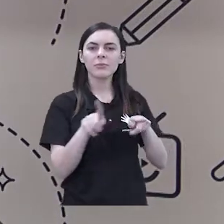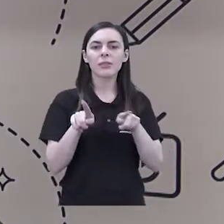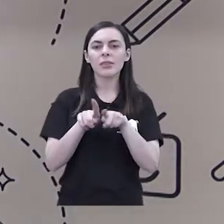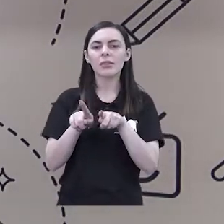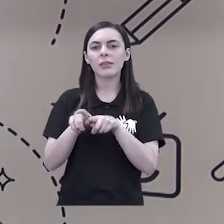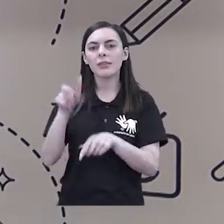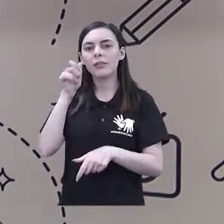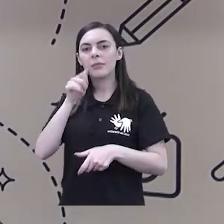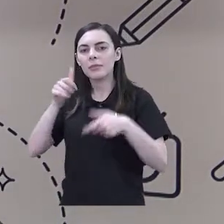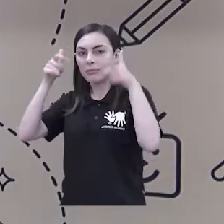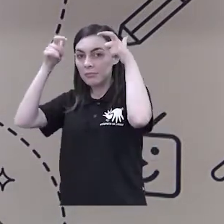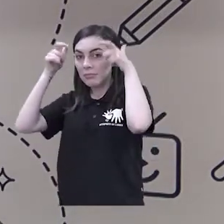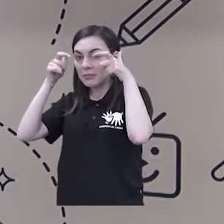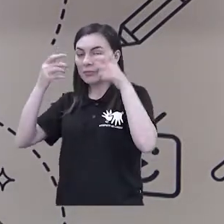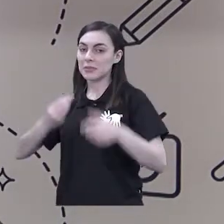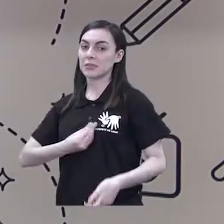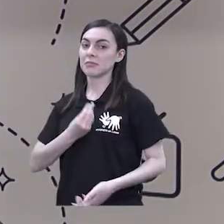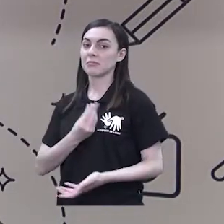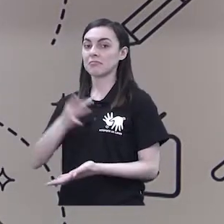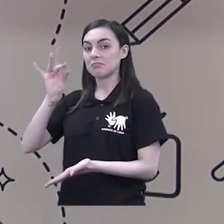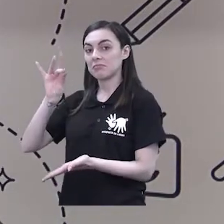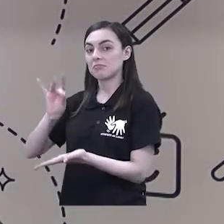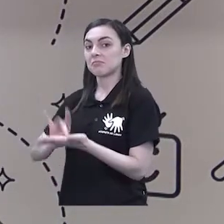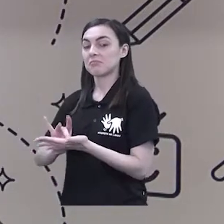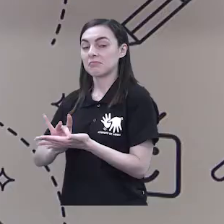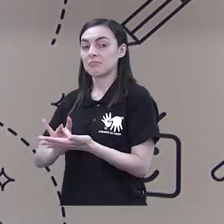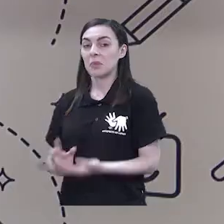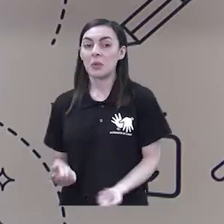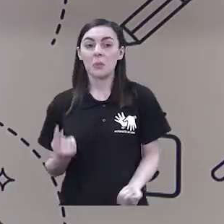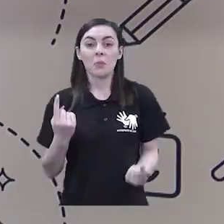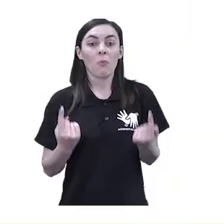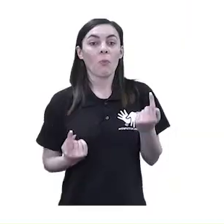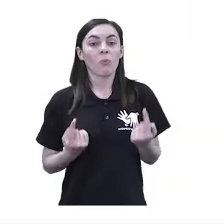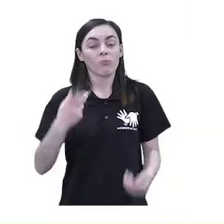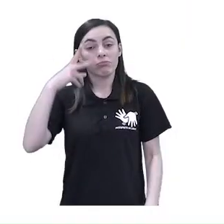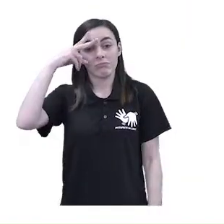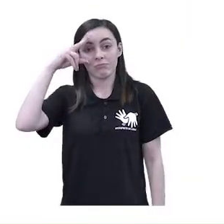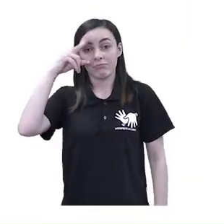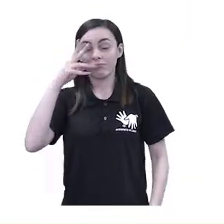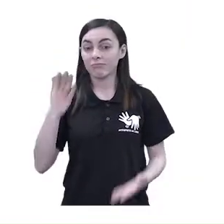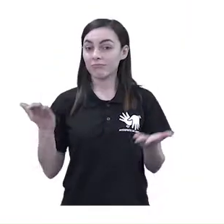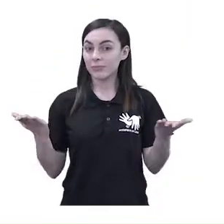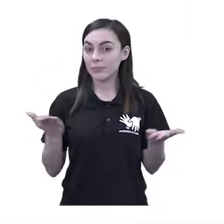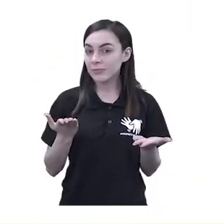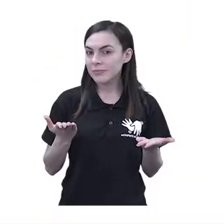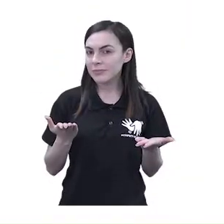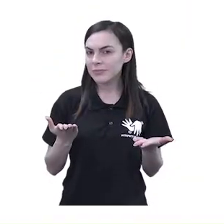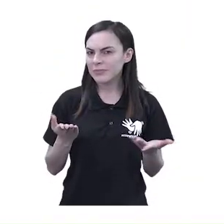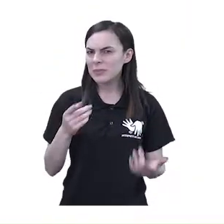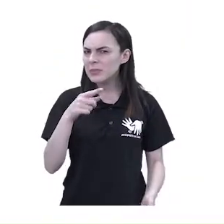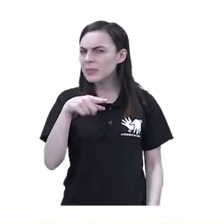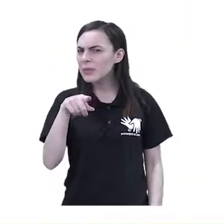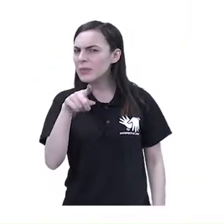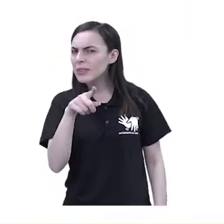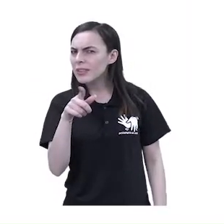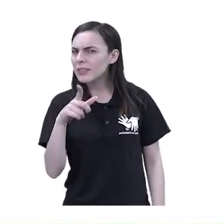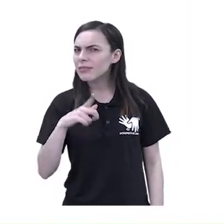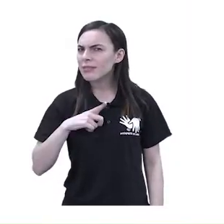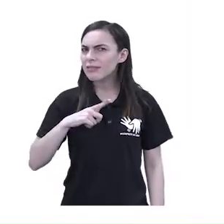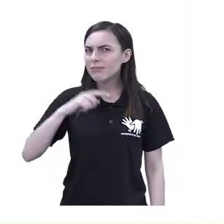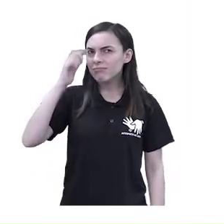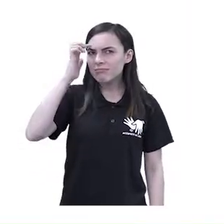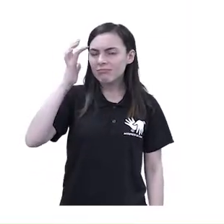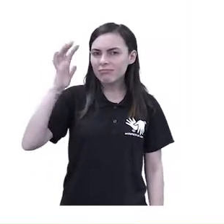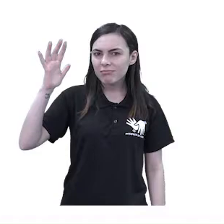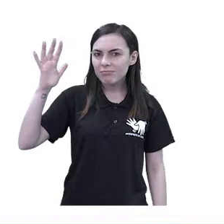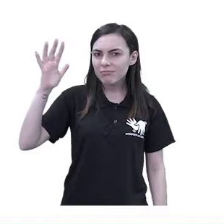real, qual será a história que nós vamos ouvir hoje? Vocês têm, assim, uma